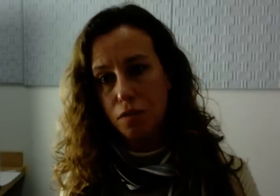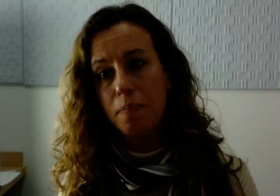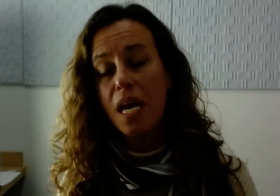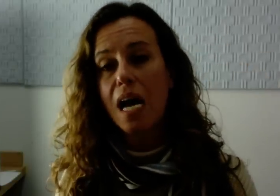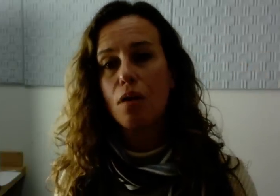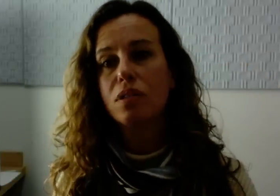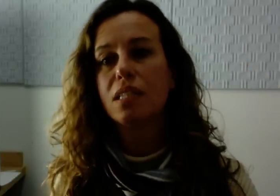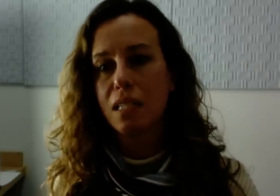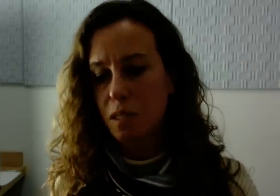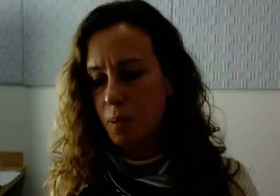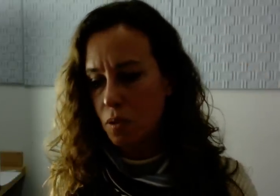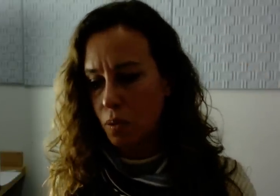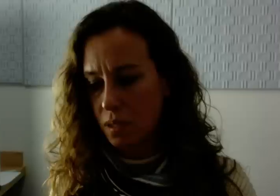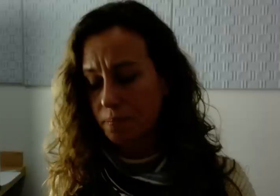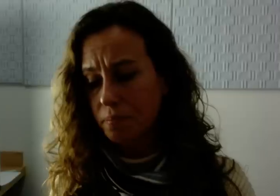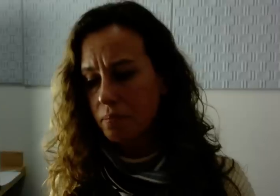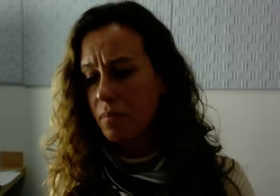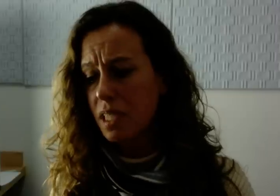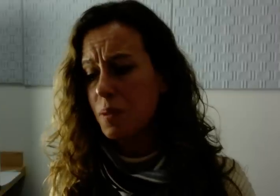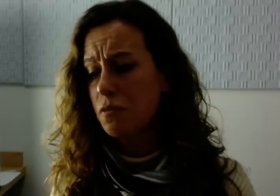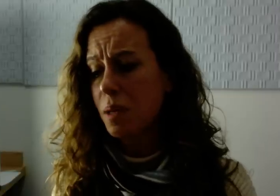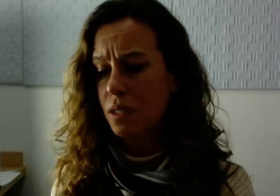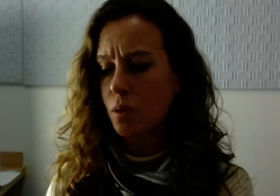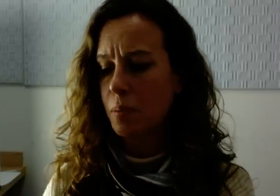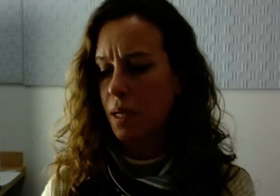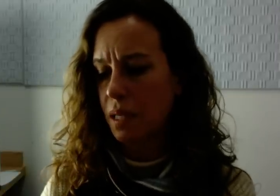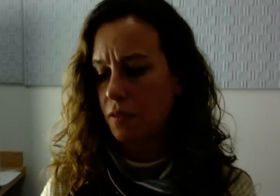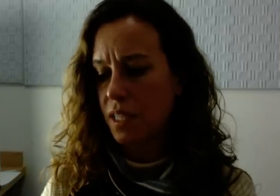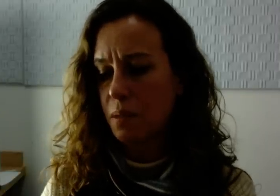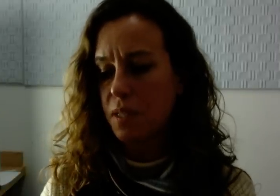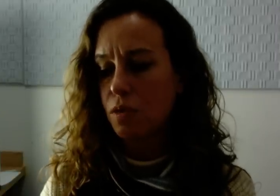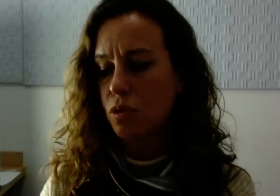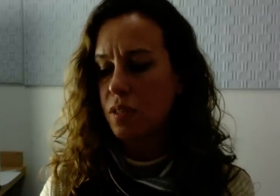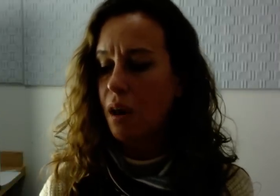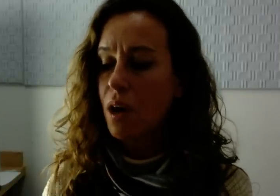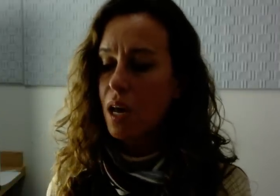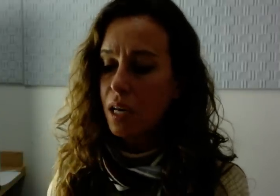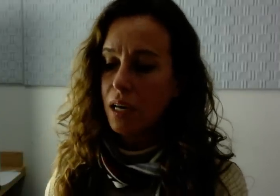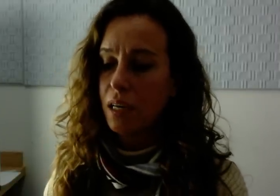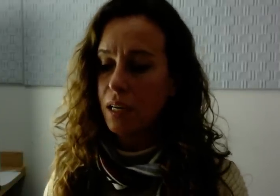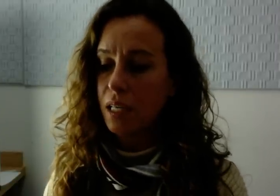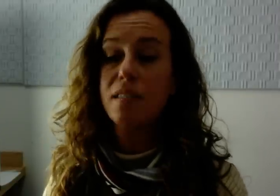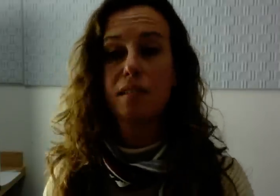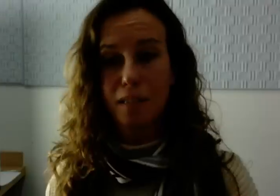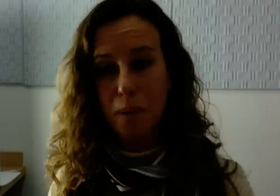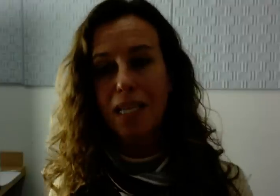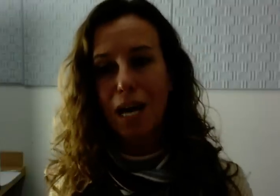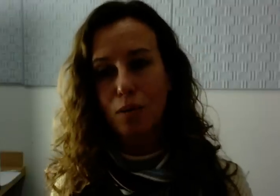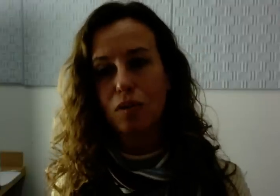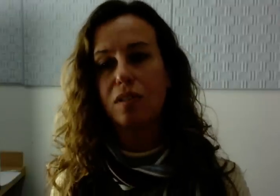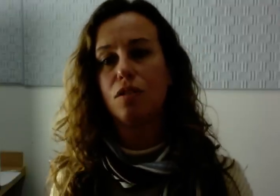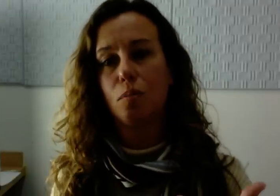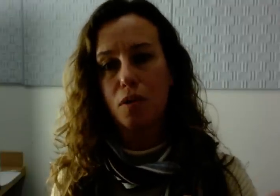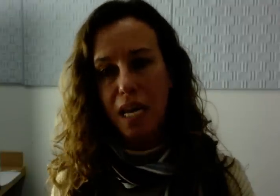Inclusive a contratar essas pessoas especificamente sobre a a deficiência psicosocial ã existem também